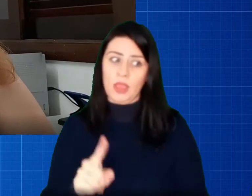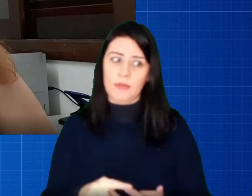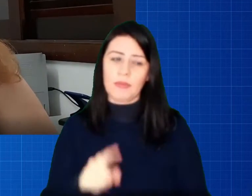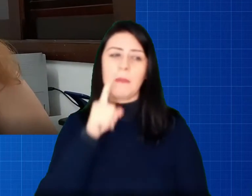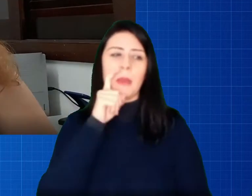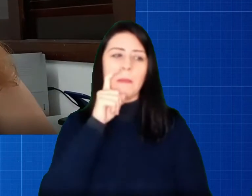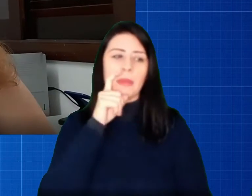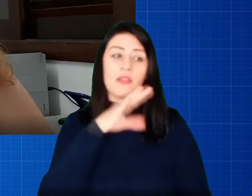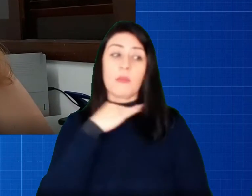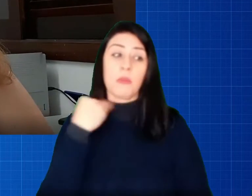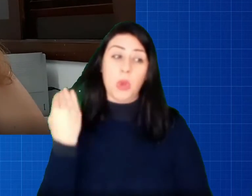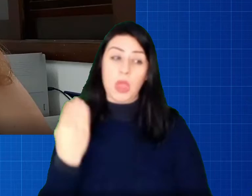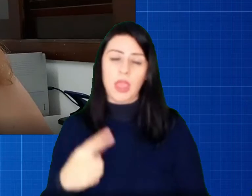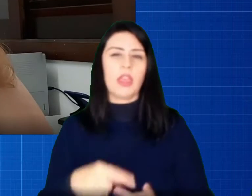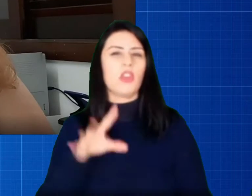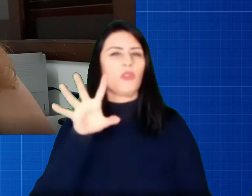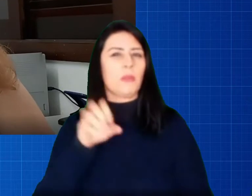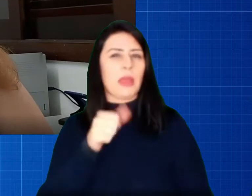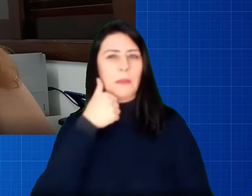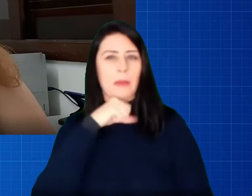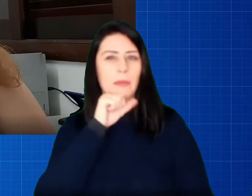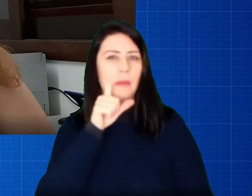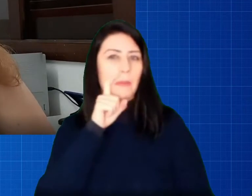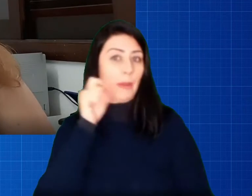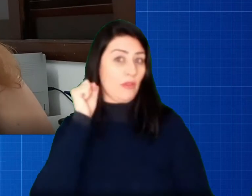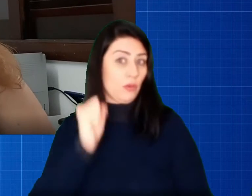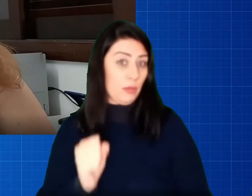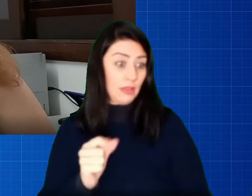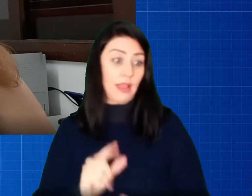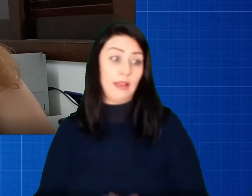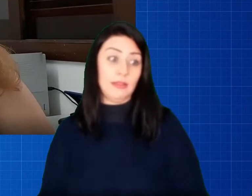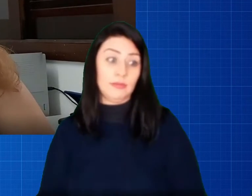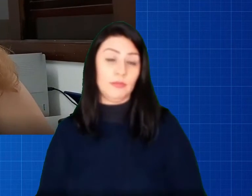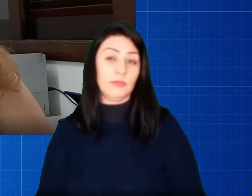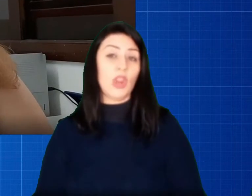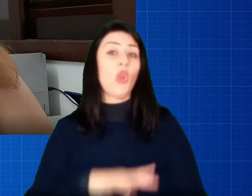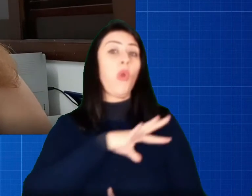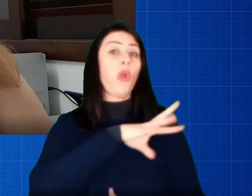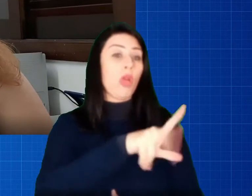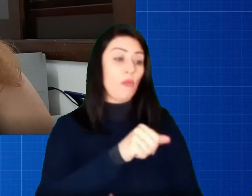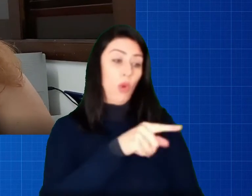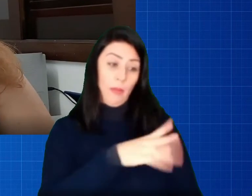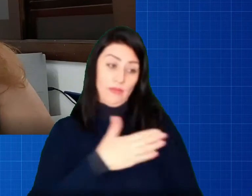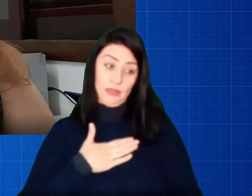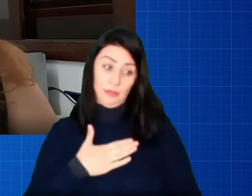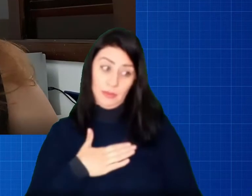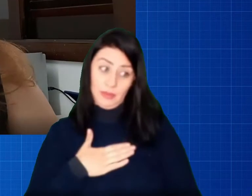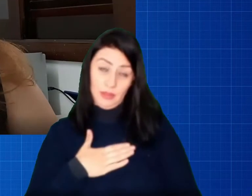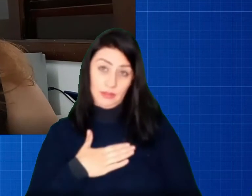pequenininha, se você contar, tua mãe vai morrer, teu pai vai morrer, eu vou pegar teu pai, vou pegar tua mãe,